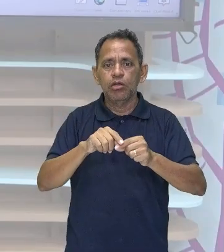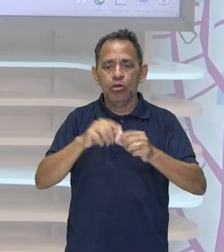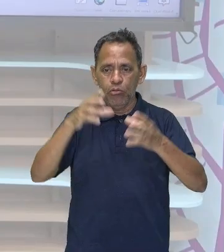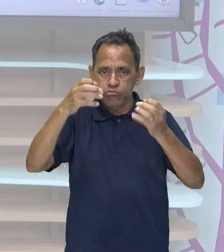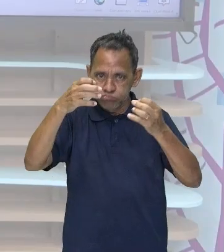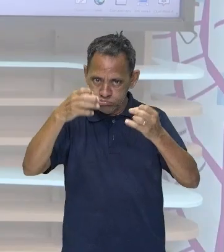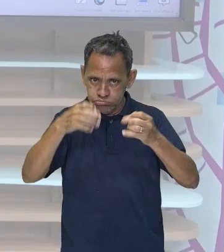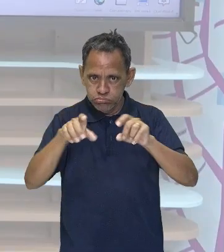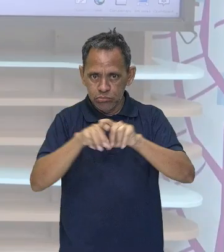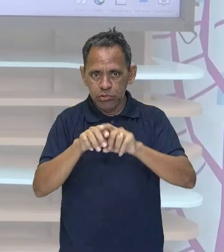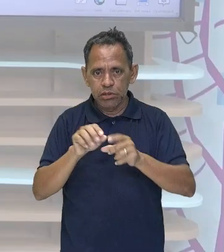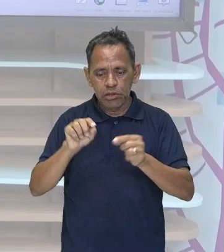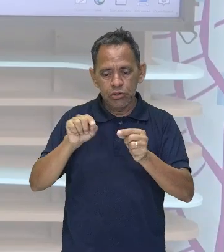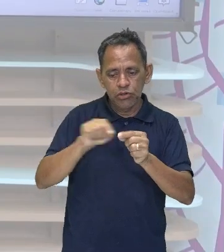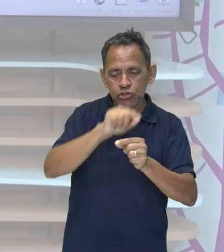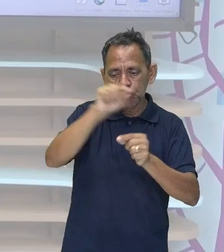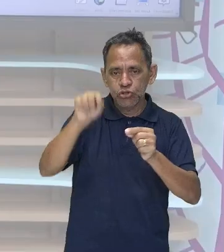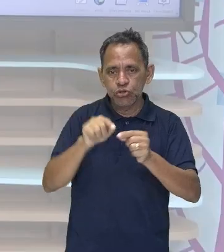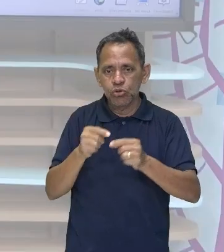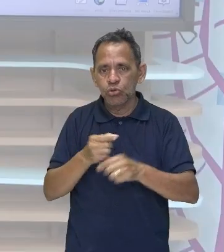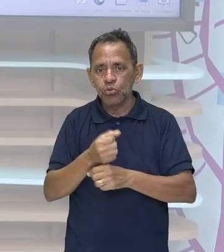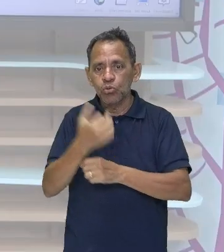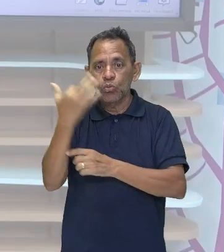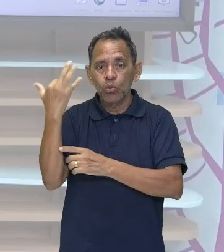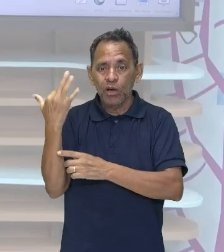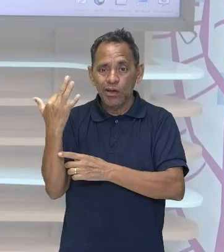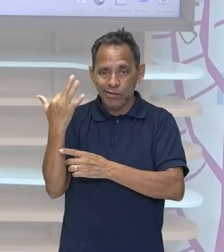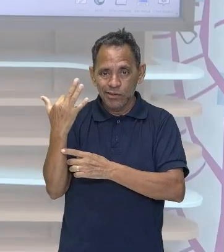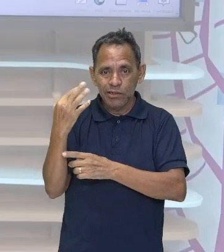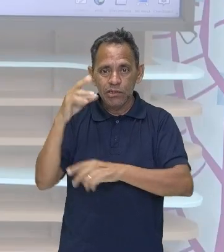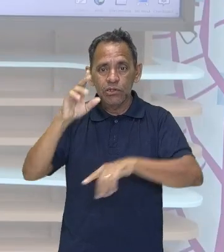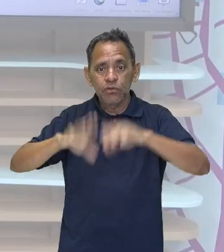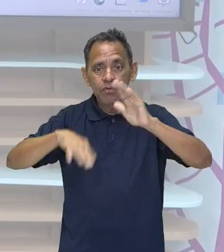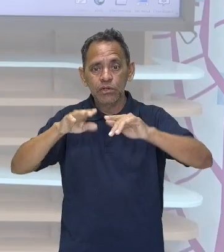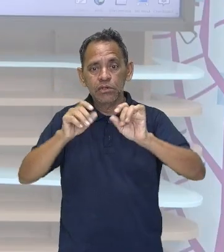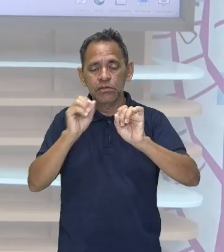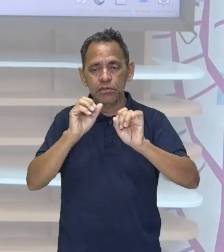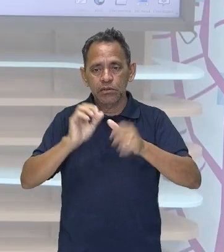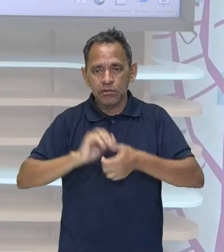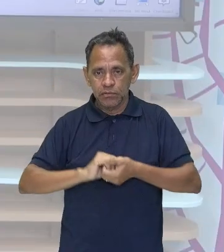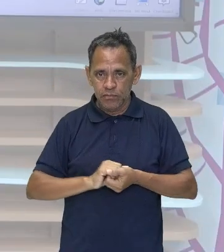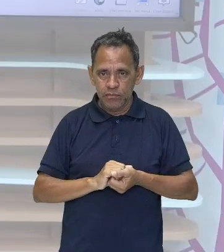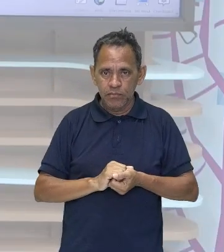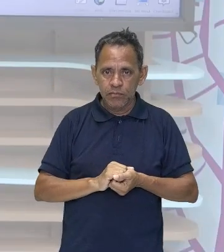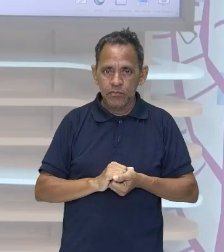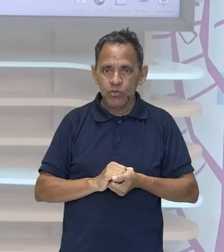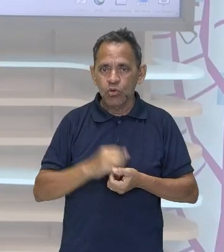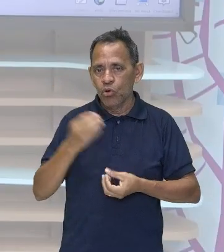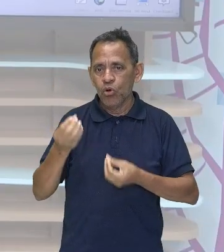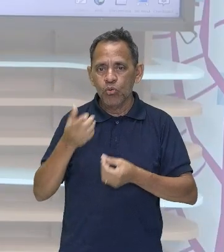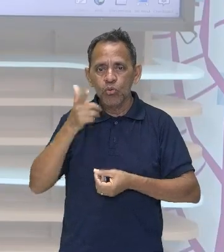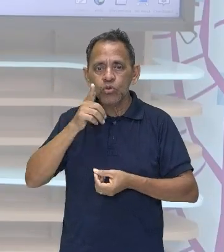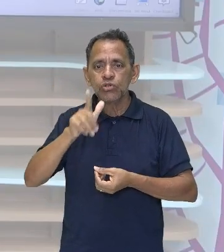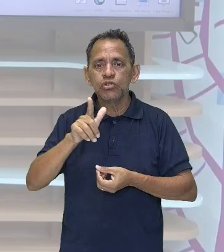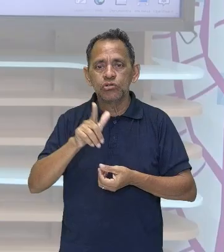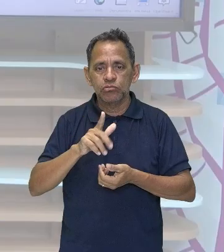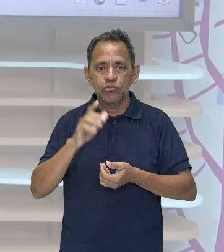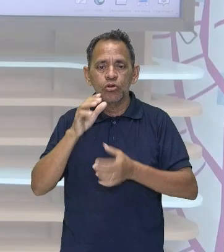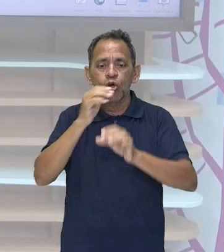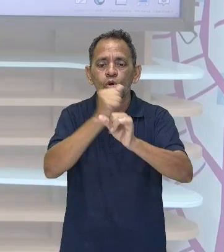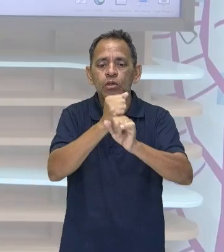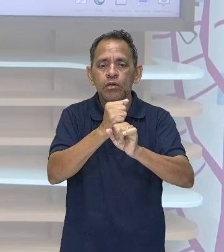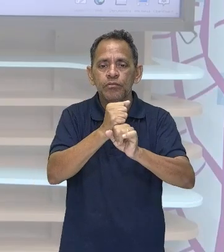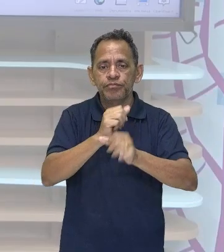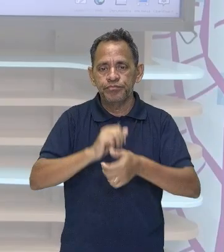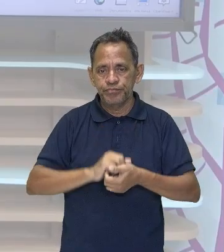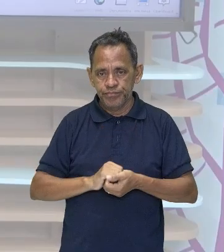descobrir o comprimento da circunferência da roda dessa motocicleta. Tá? Consigo fazer isso? Com certeza. É